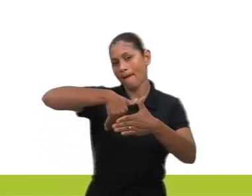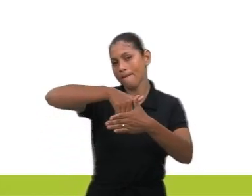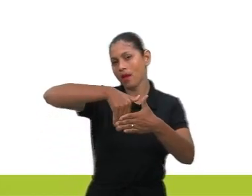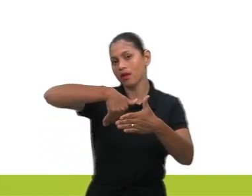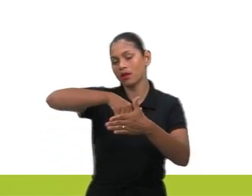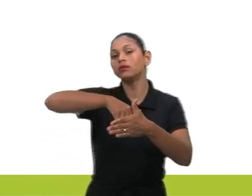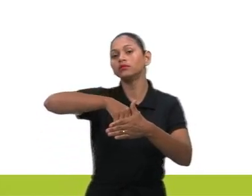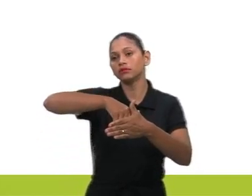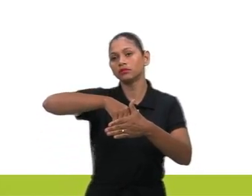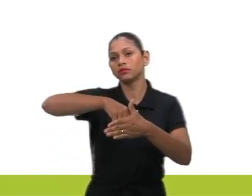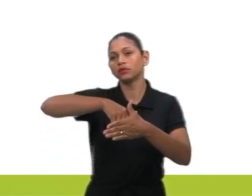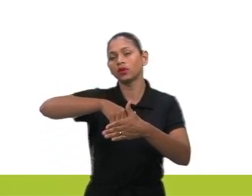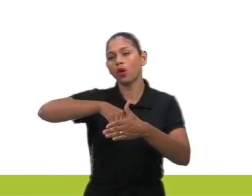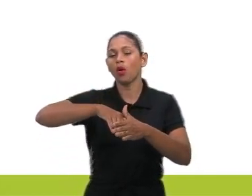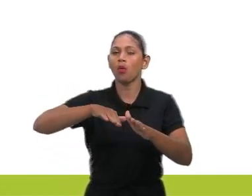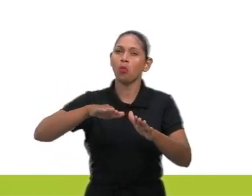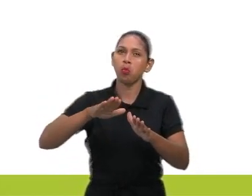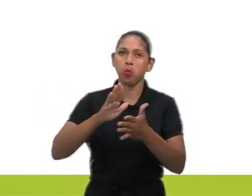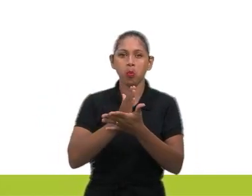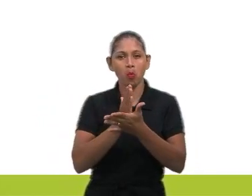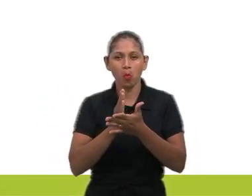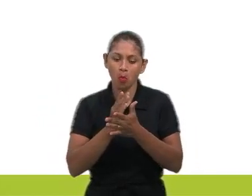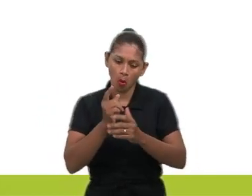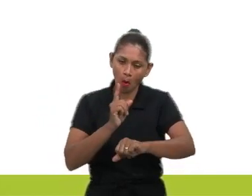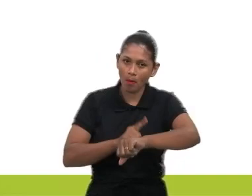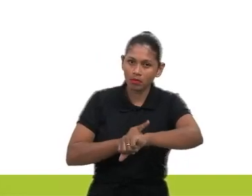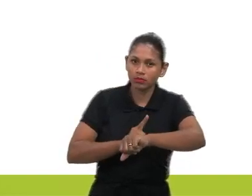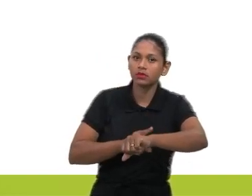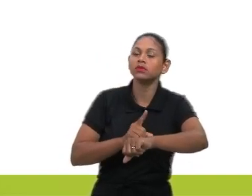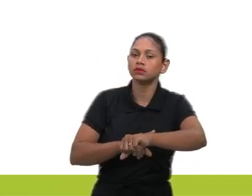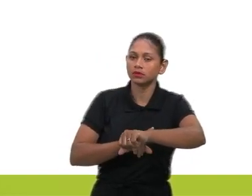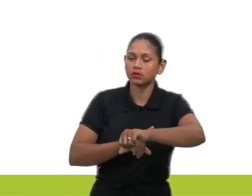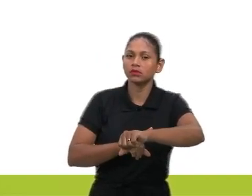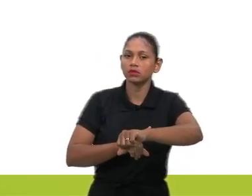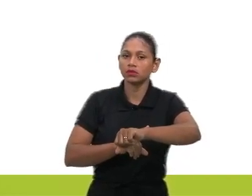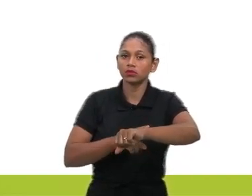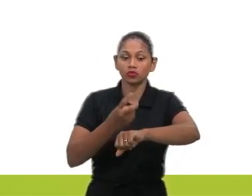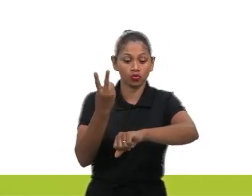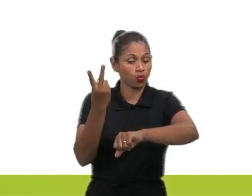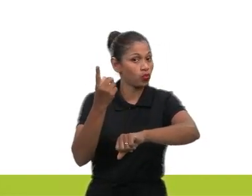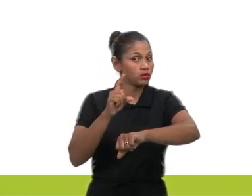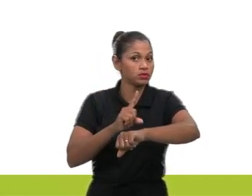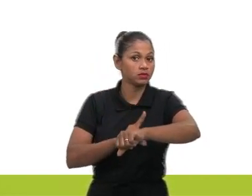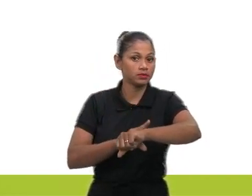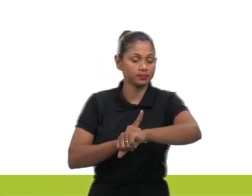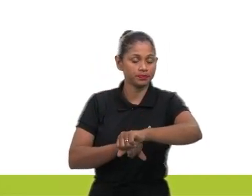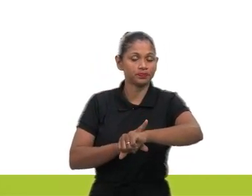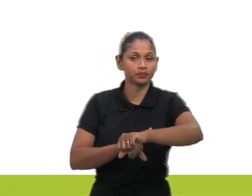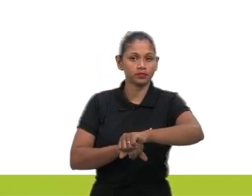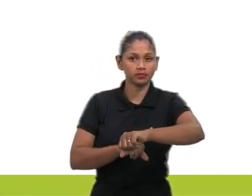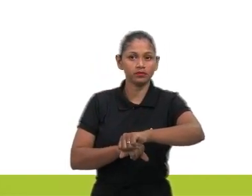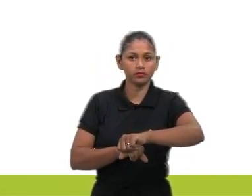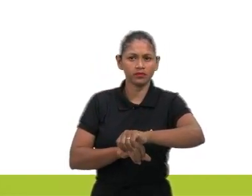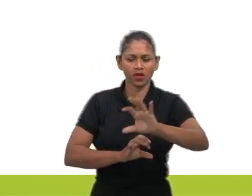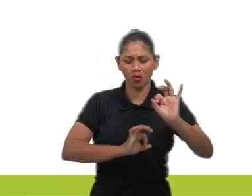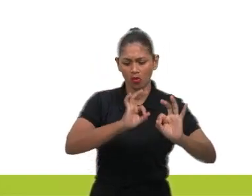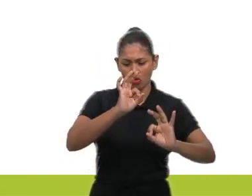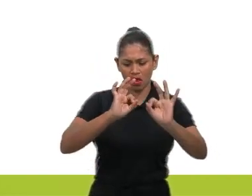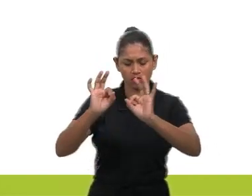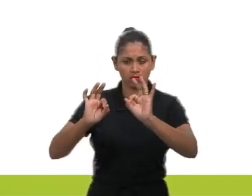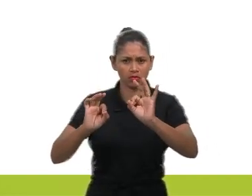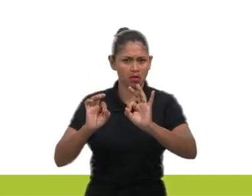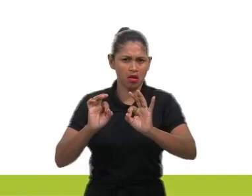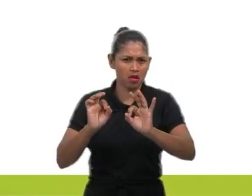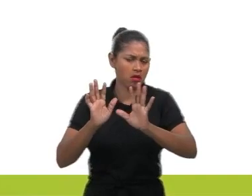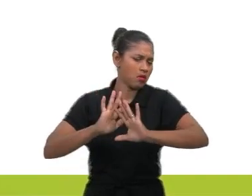momento esses times eles vão jogar novamente contra. Então, dessa maneira, se a ordem não importa, já que eles vão